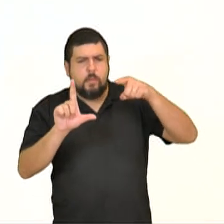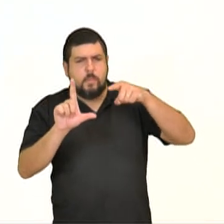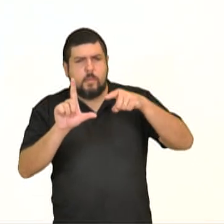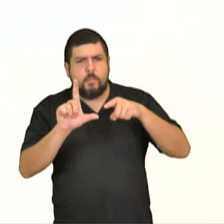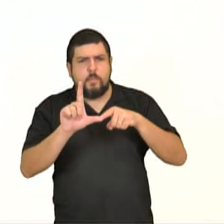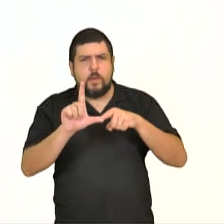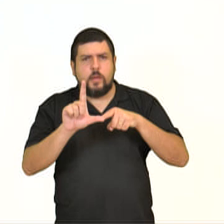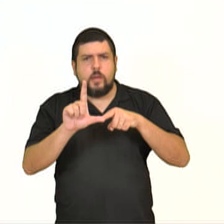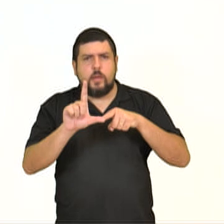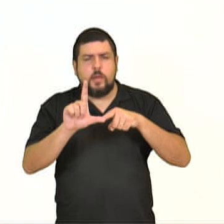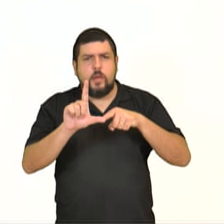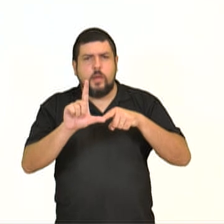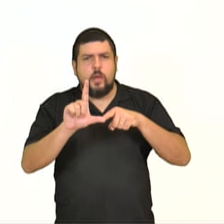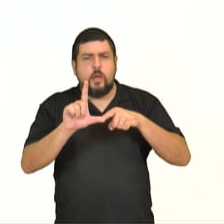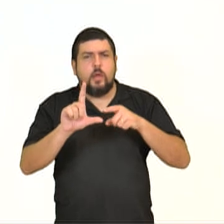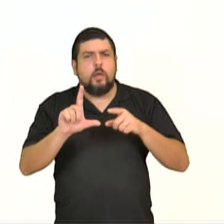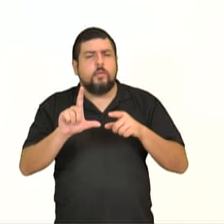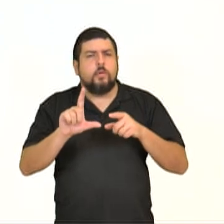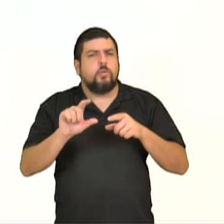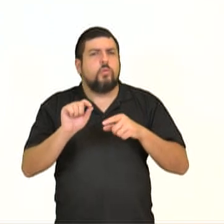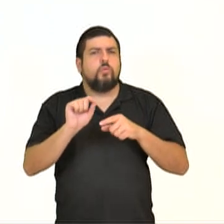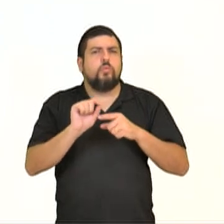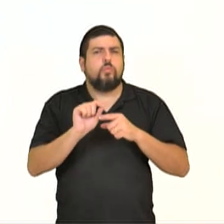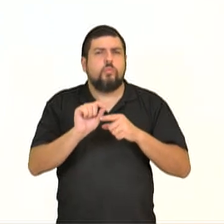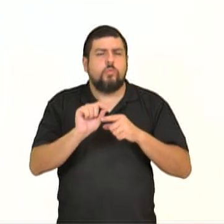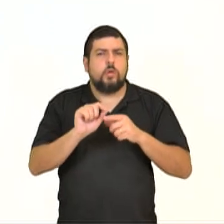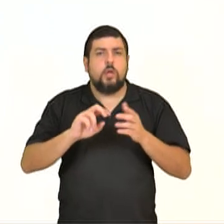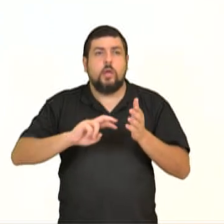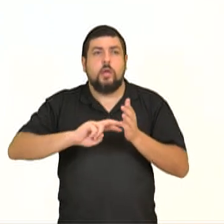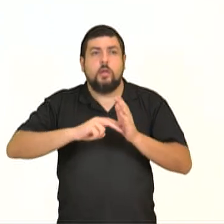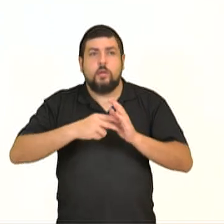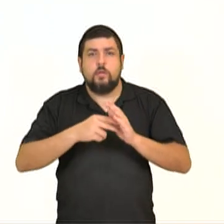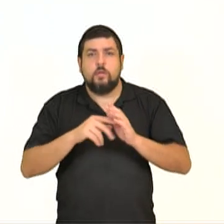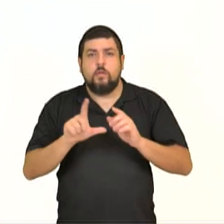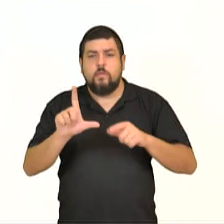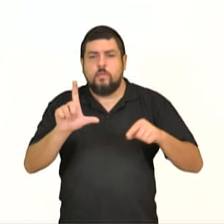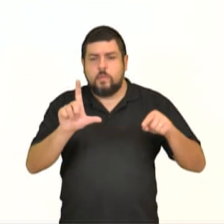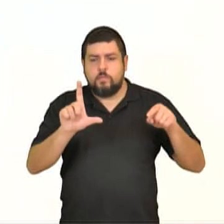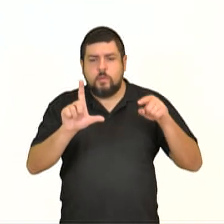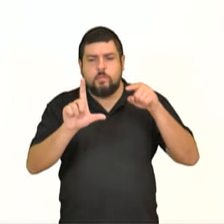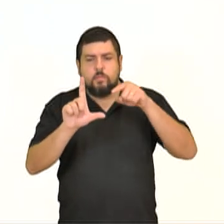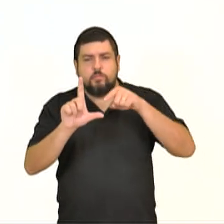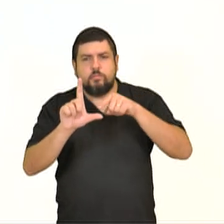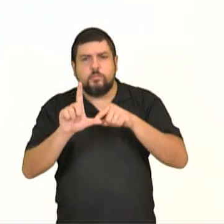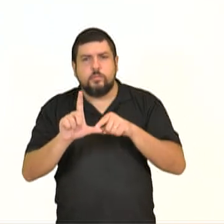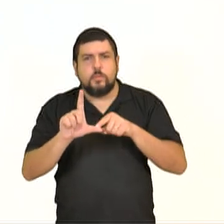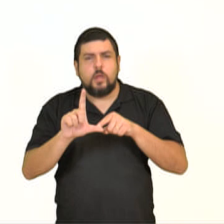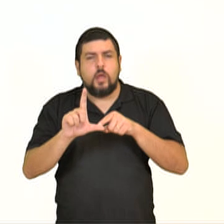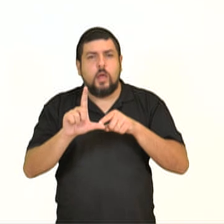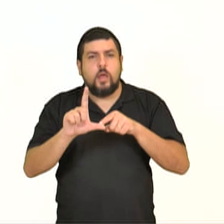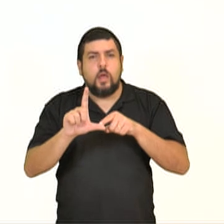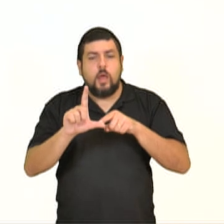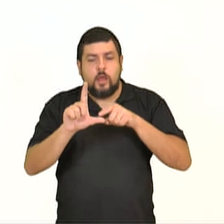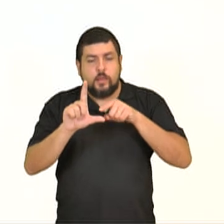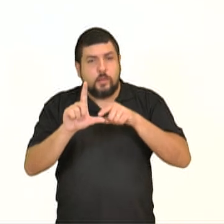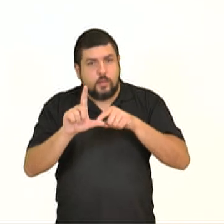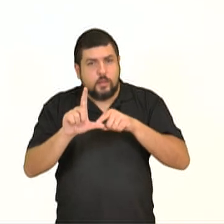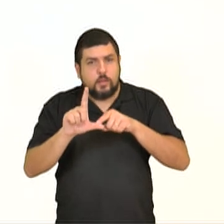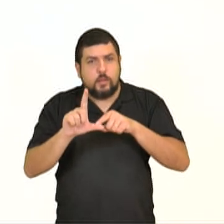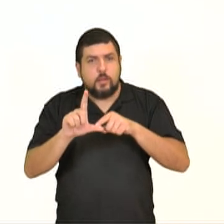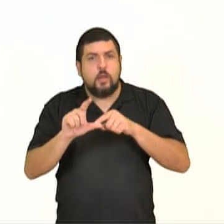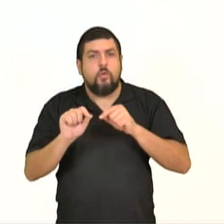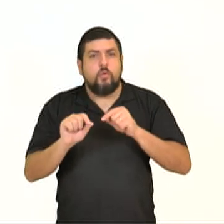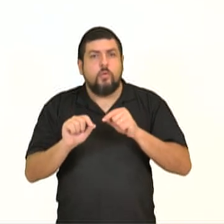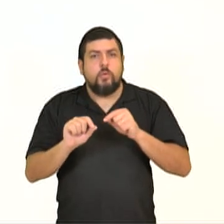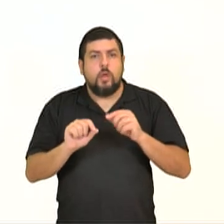que isso quer dizer, né, gente? Então, a abscissa dele vai ser a raiz de f, tá? Então, a gente pode observar aqui, ó,